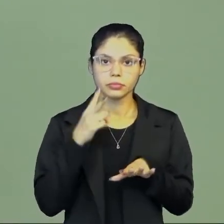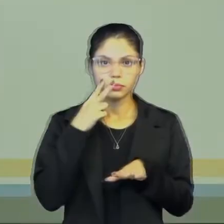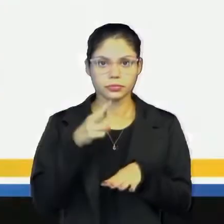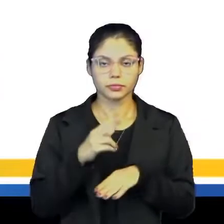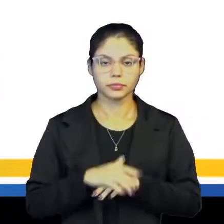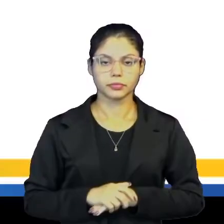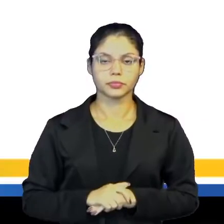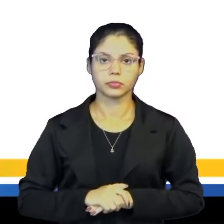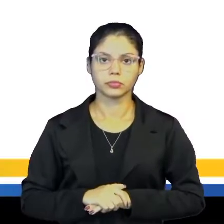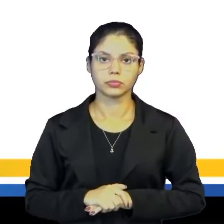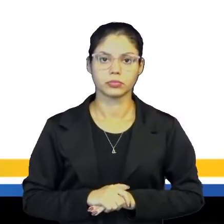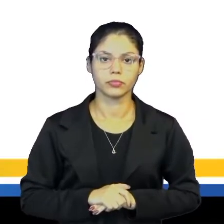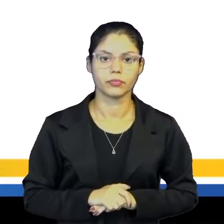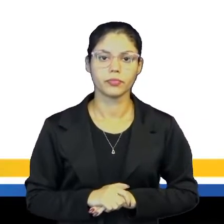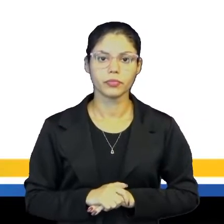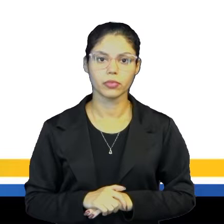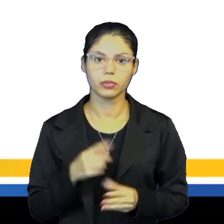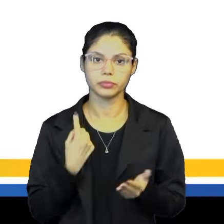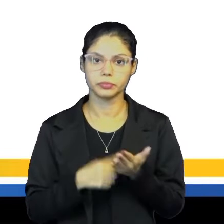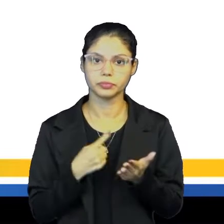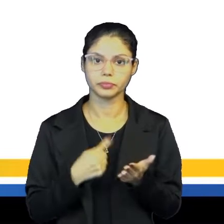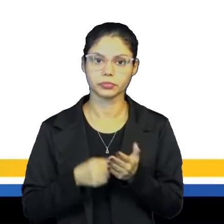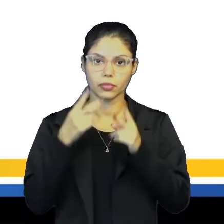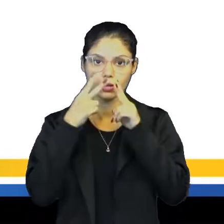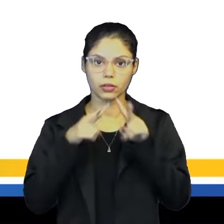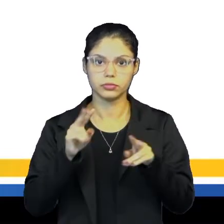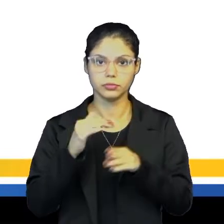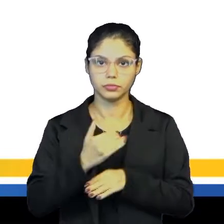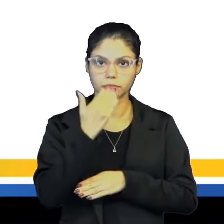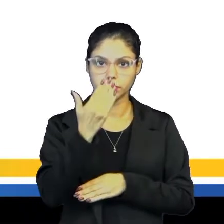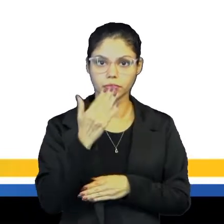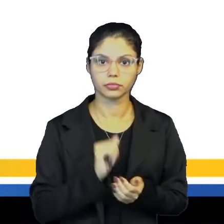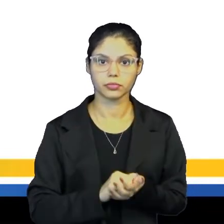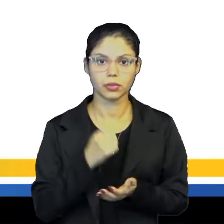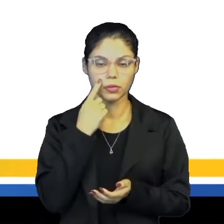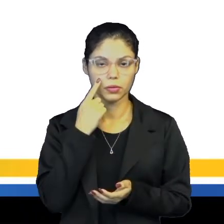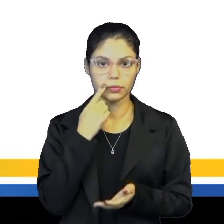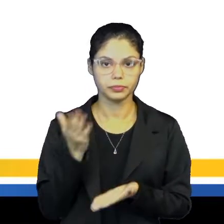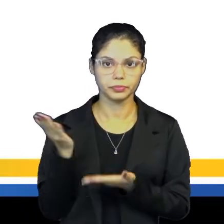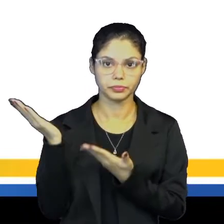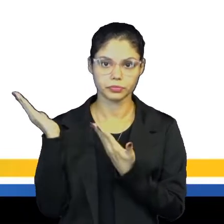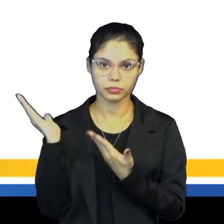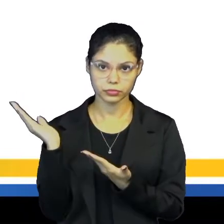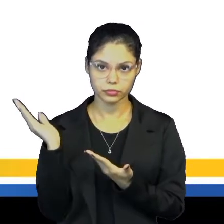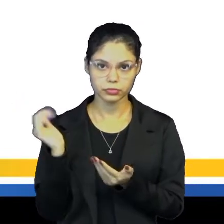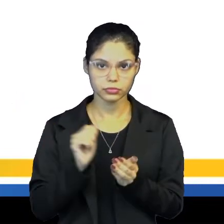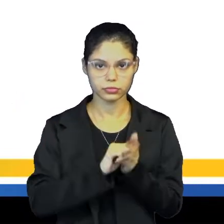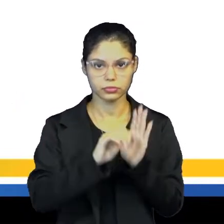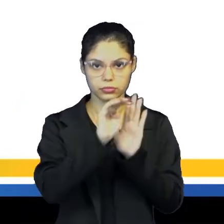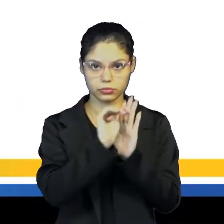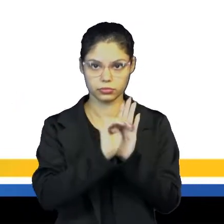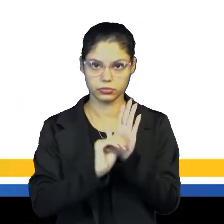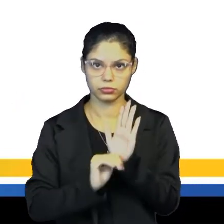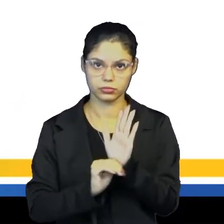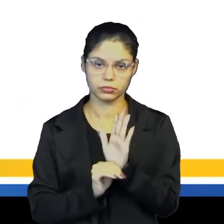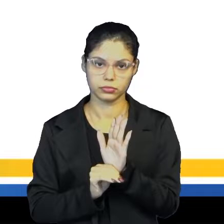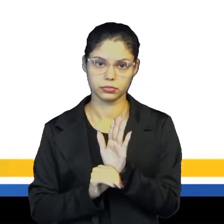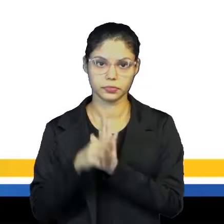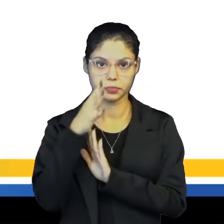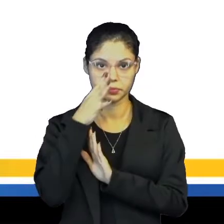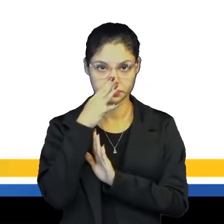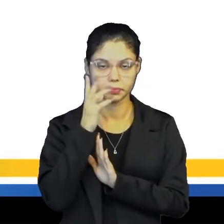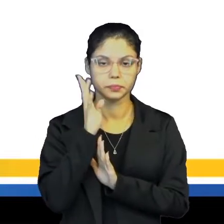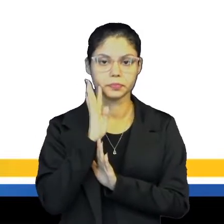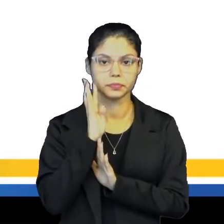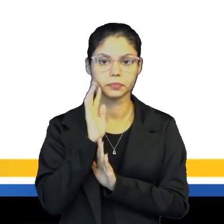ver. Considera-se artes visuais as seguintes, olha só, então aqui nós temos uma lista, seria